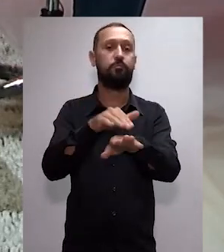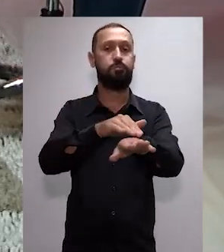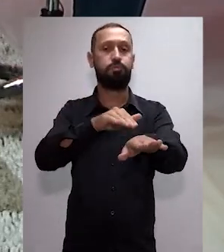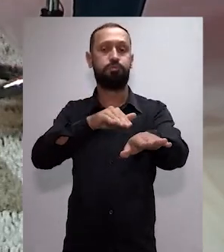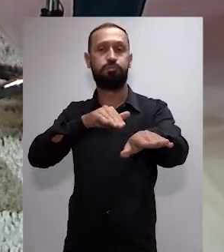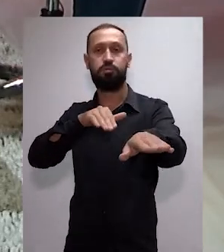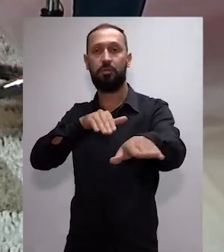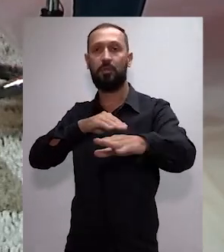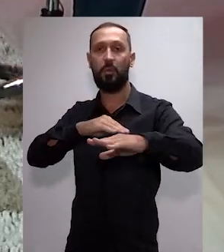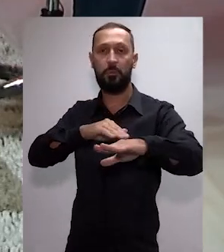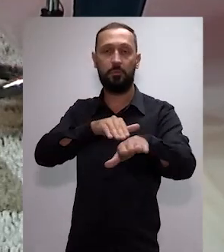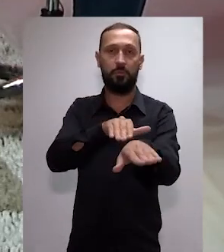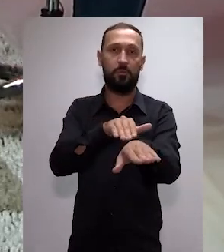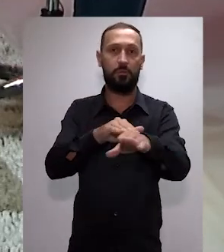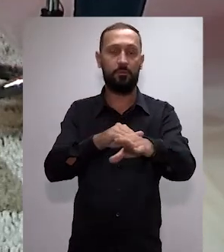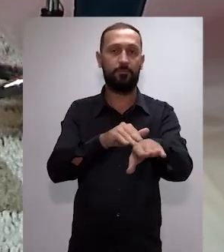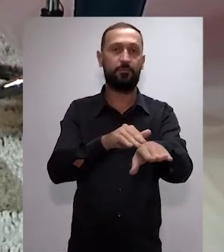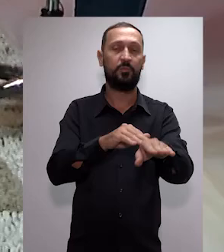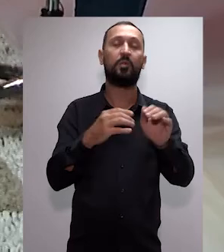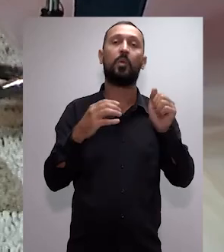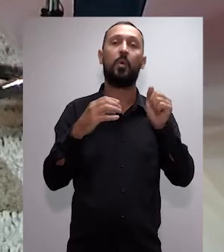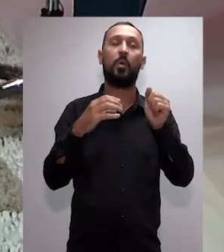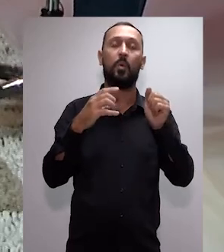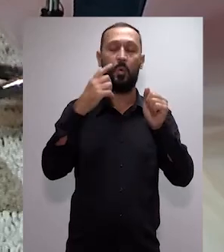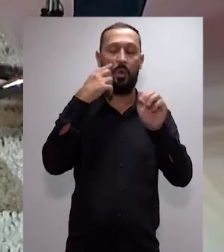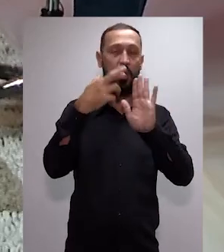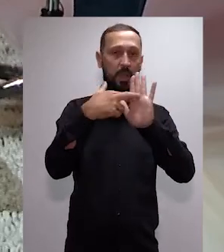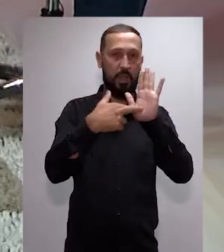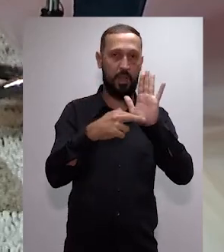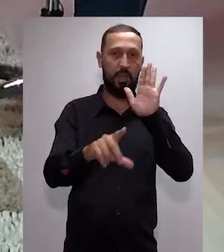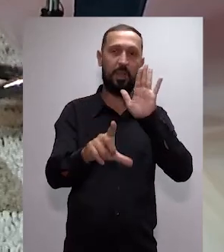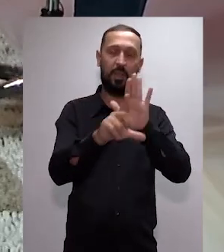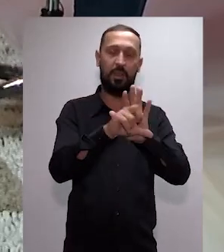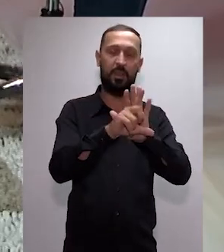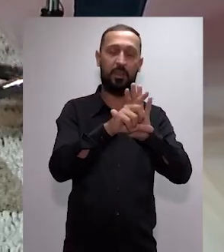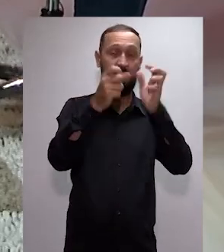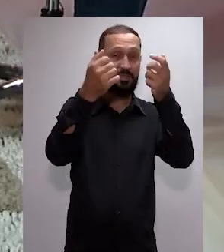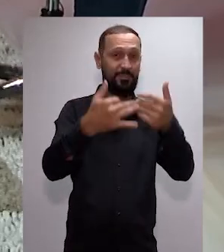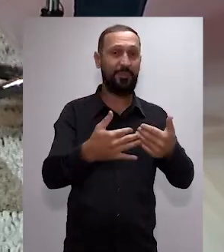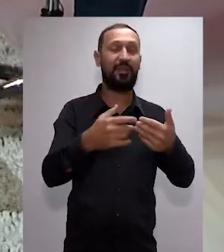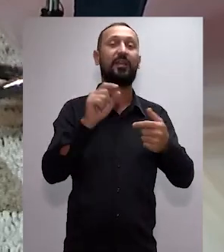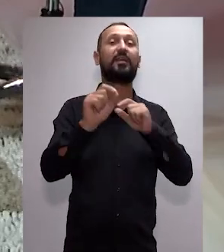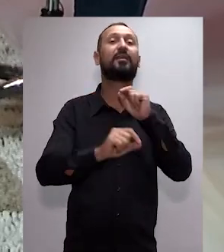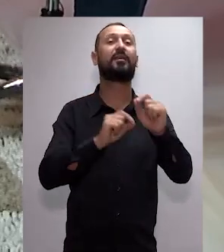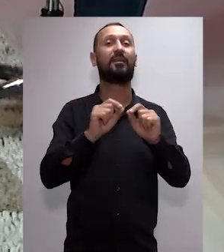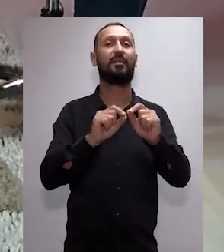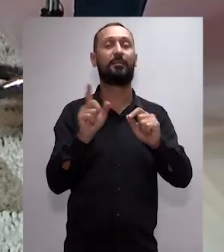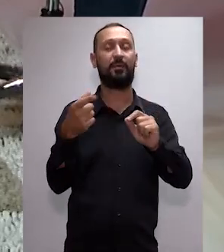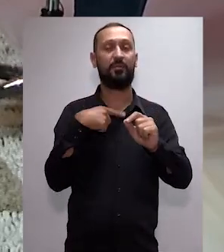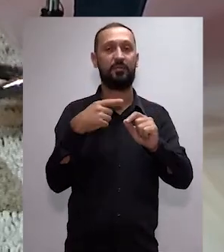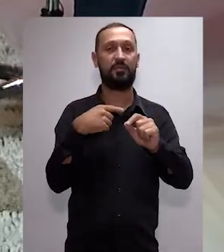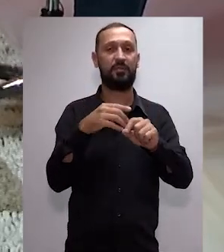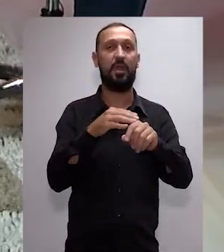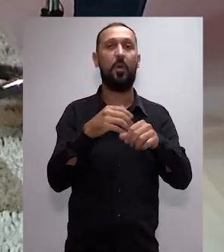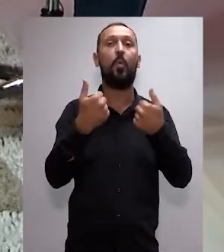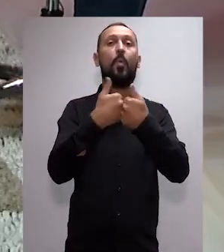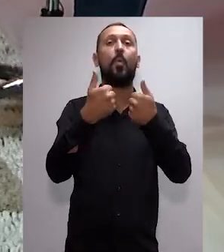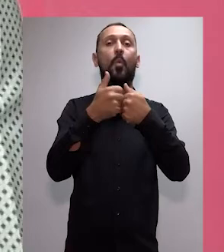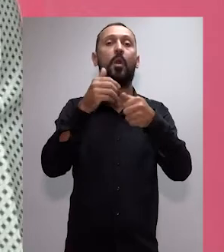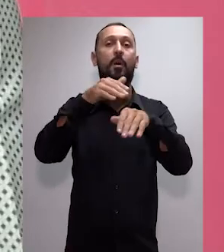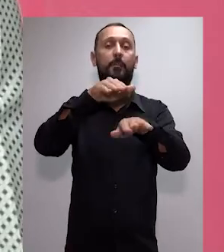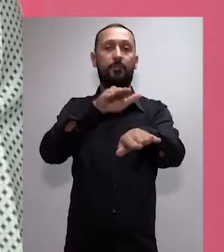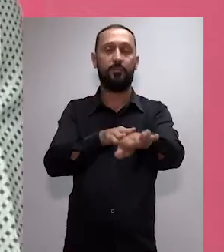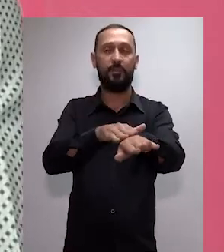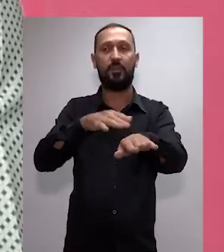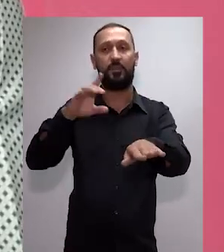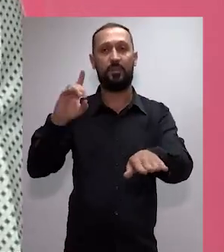ser um veículo muito grande e articulado. E o Código de Trânsito lá no artigo 143 ele deixa bem claro que para você dirigir